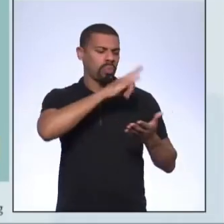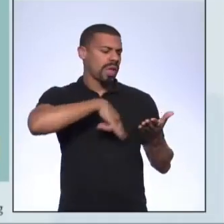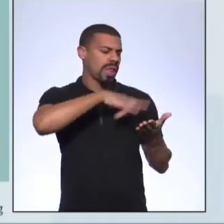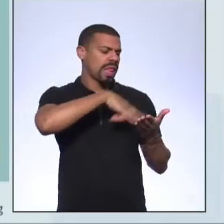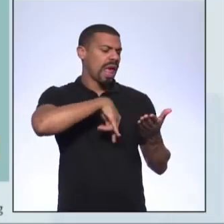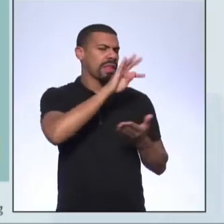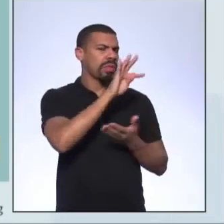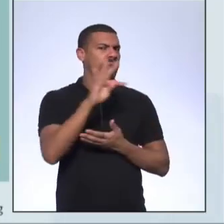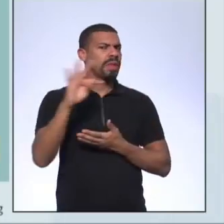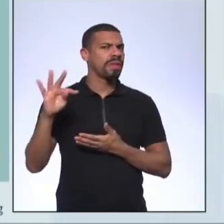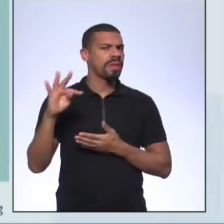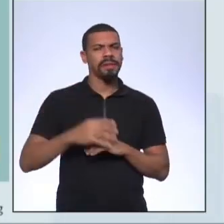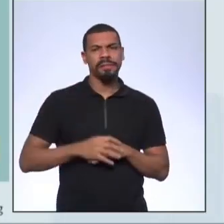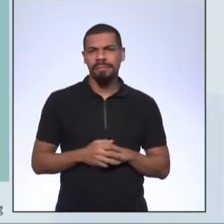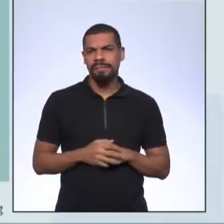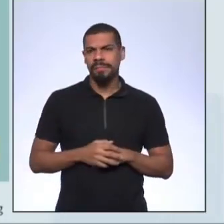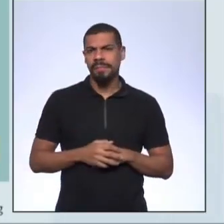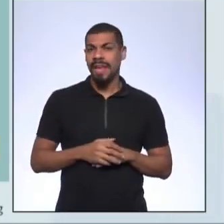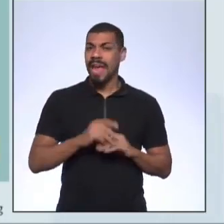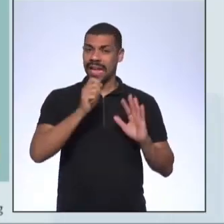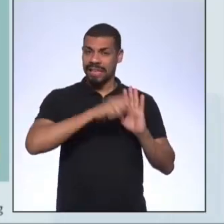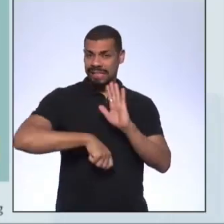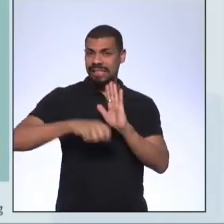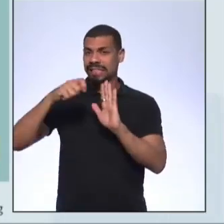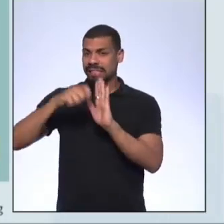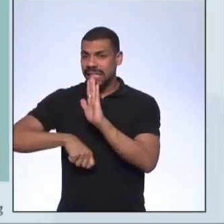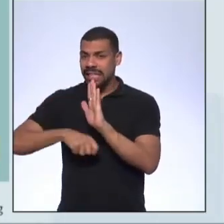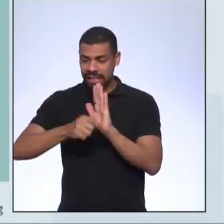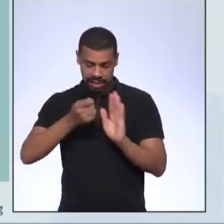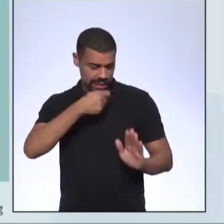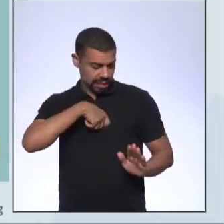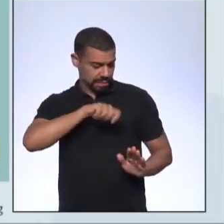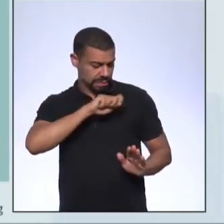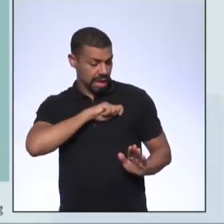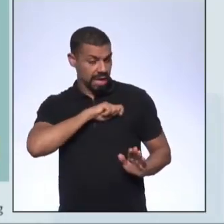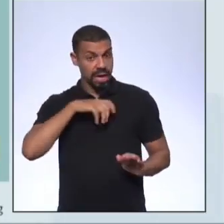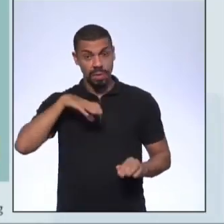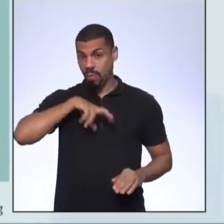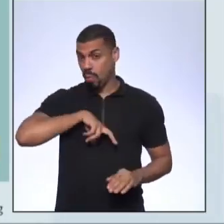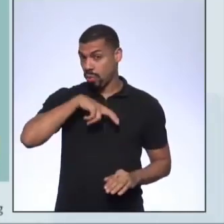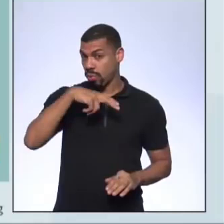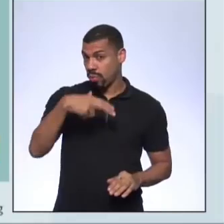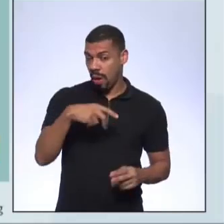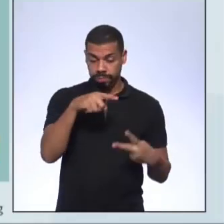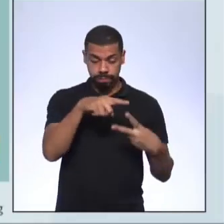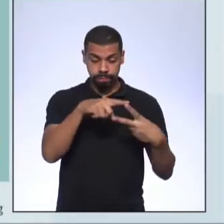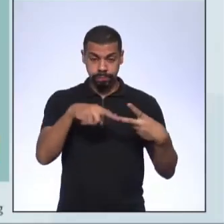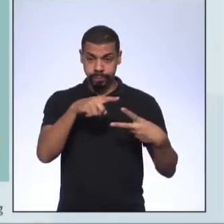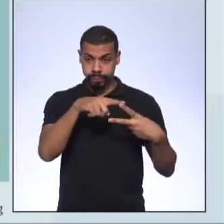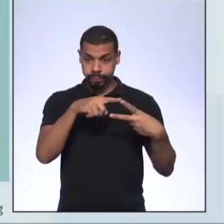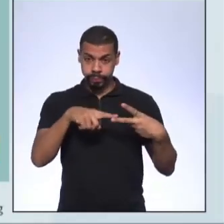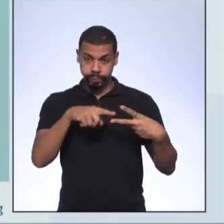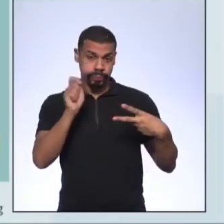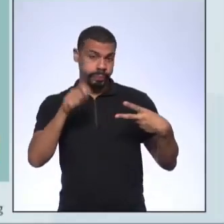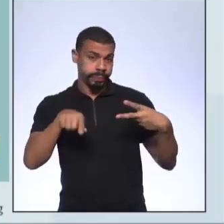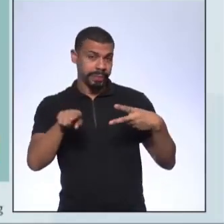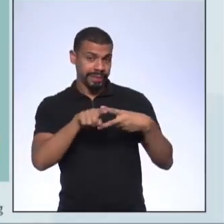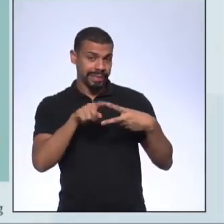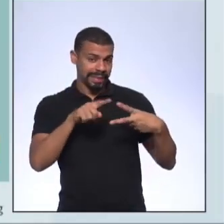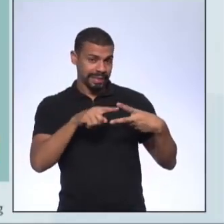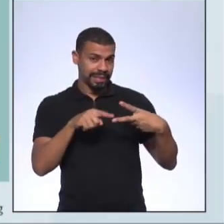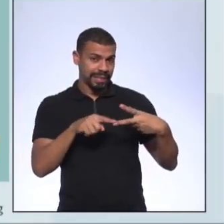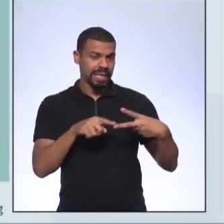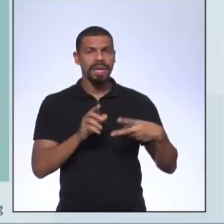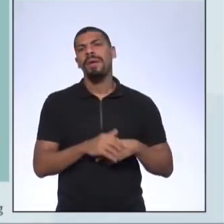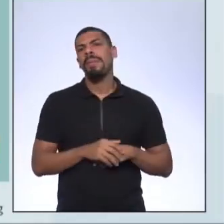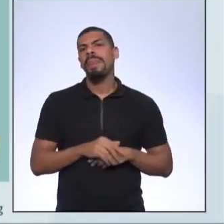professora? Esse tratado é assinado entre Espanha e Portugal, que são os dois países que ocupam a Península Ibérica, tá?